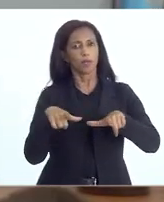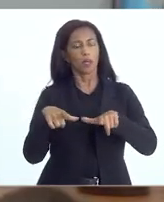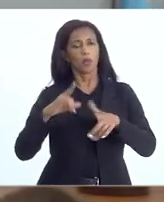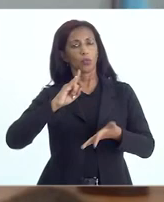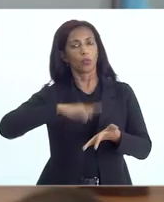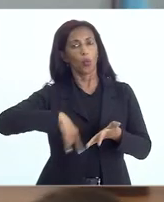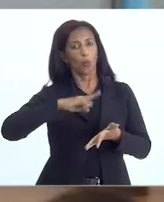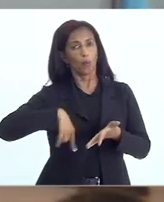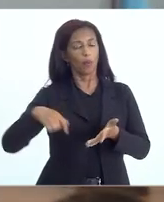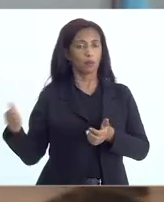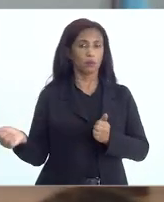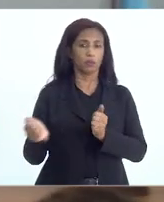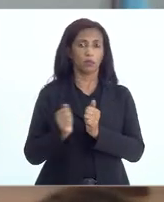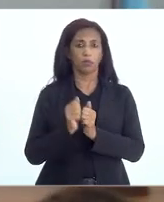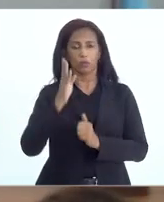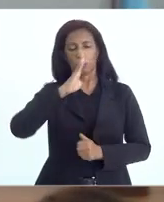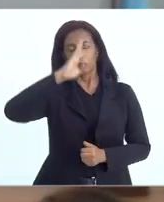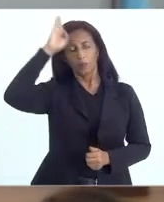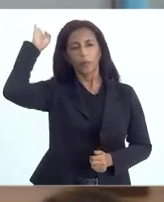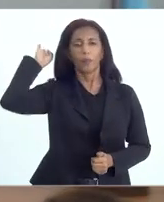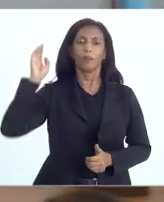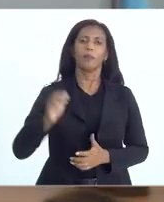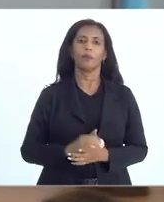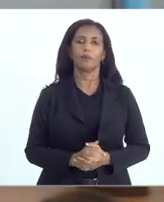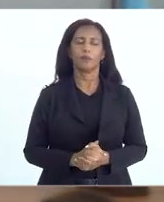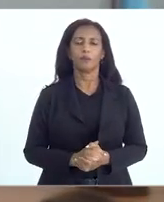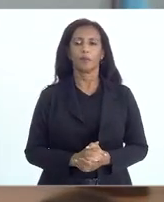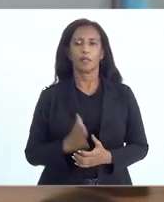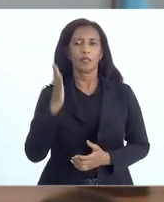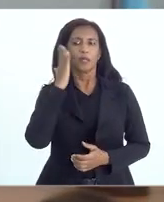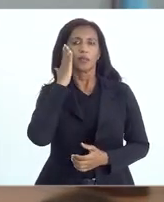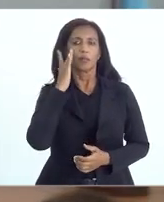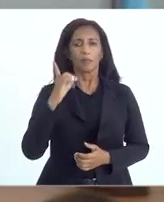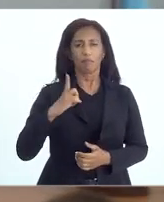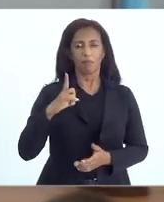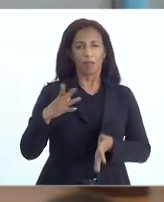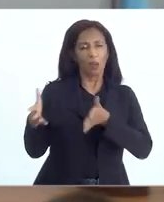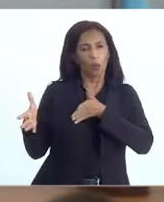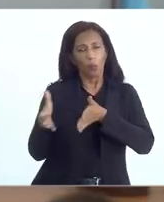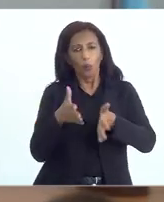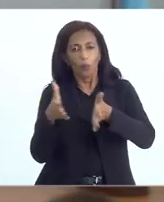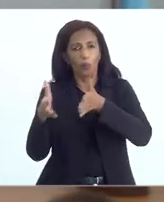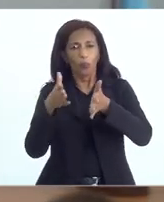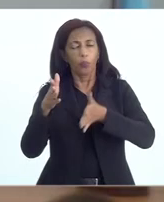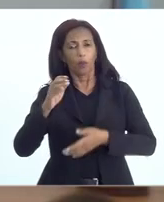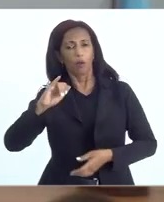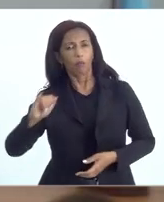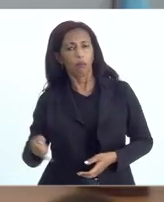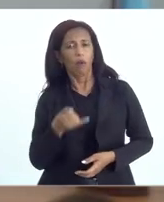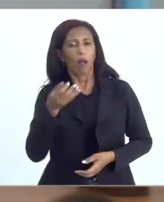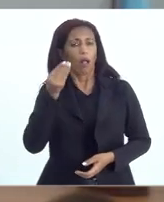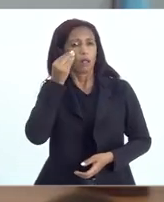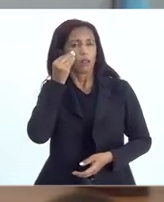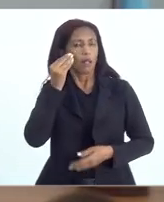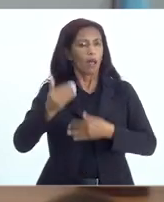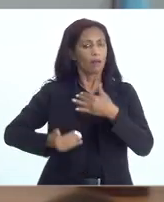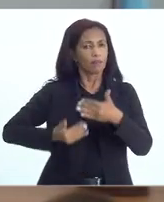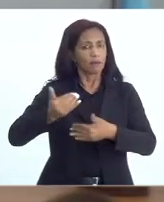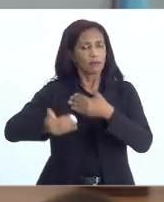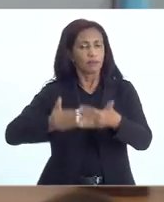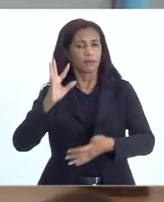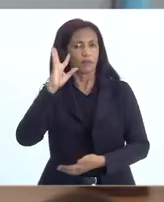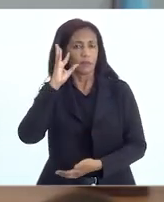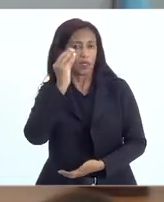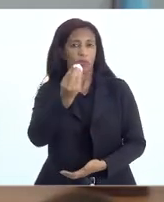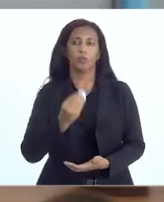outros documentos continuam preso no corpo de bombeiros e saber se algum caminho e se alguma possibilidade da gente tentava usar resolver